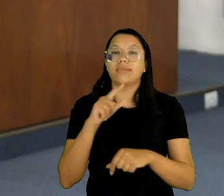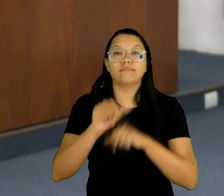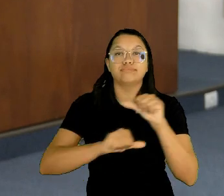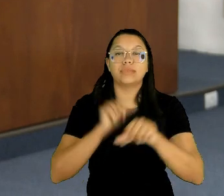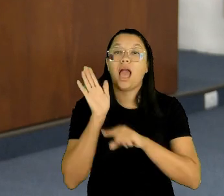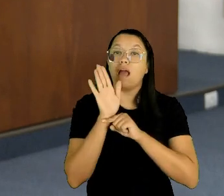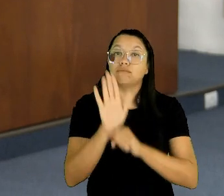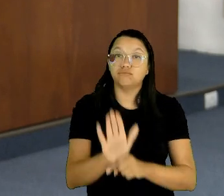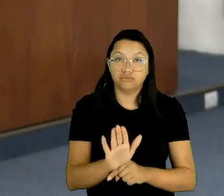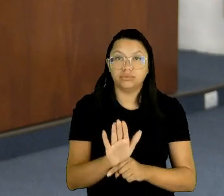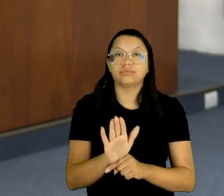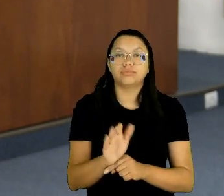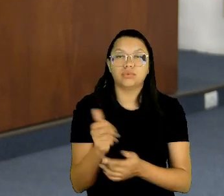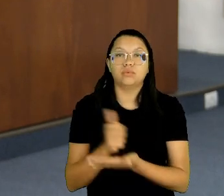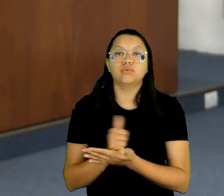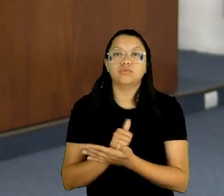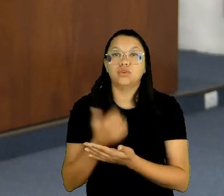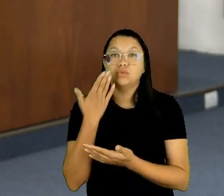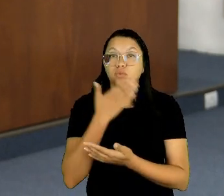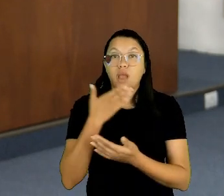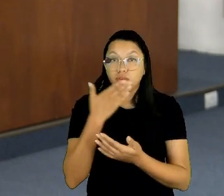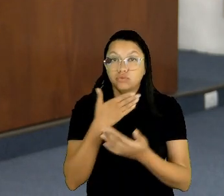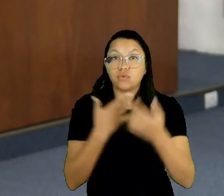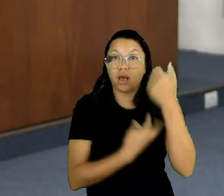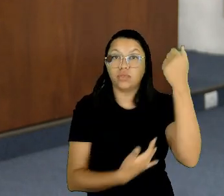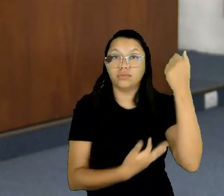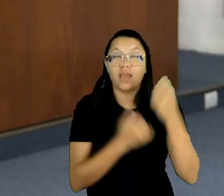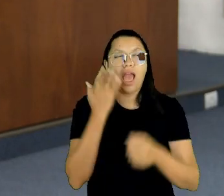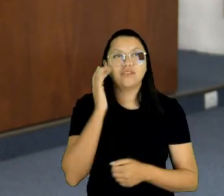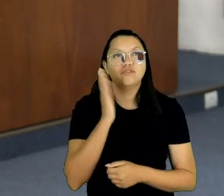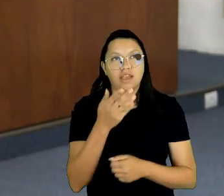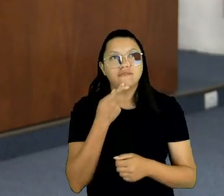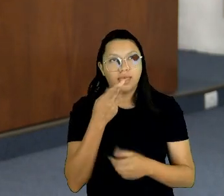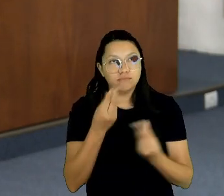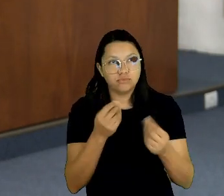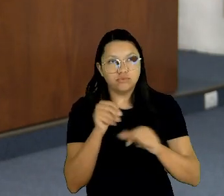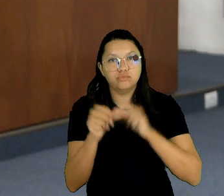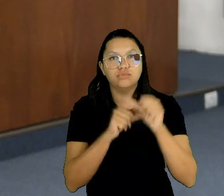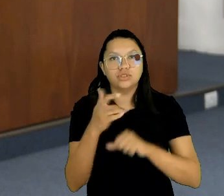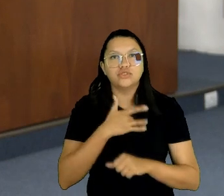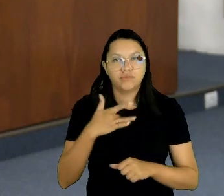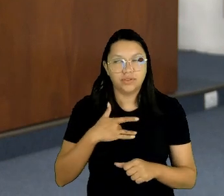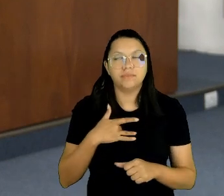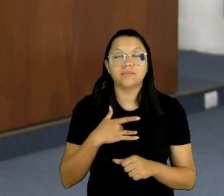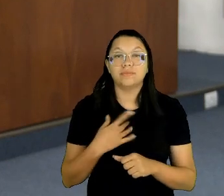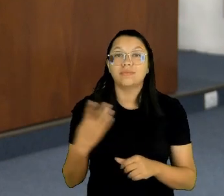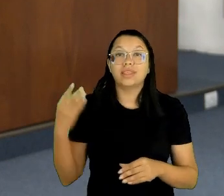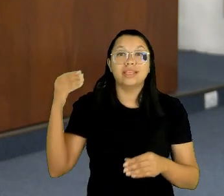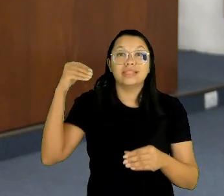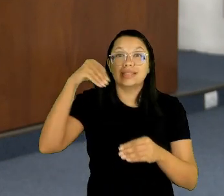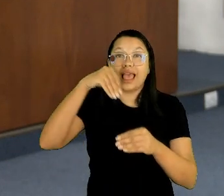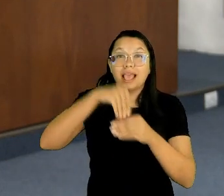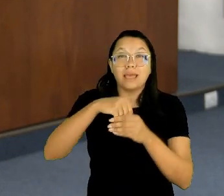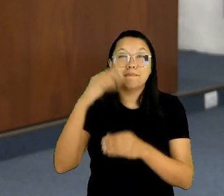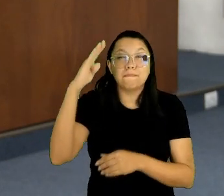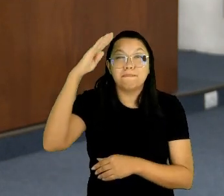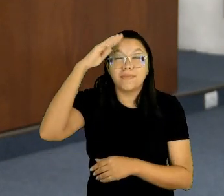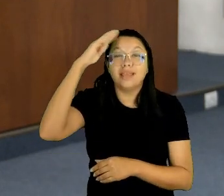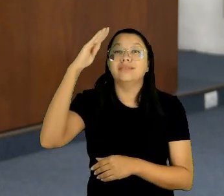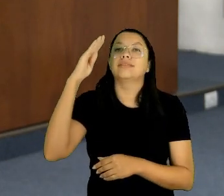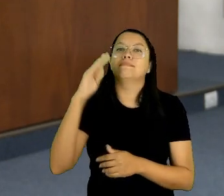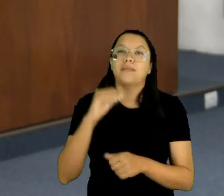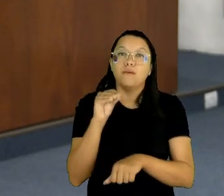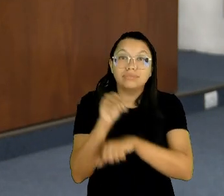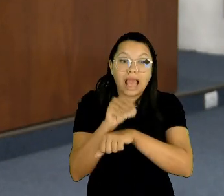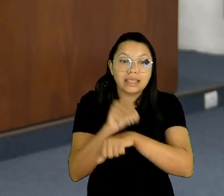controle da glicemia. E aí, resumindo, acho que eu já falei bastante de mudança de estilo de vida, né? Entra como principal pilar